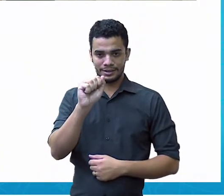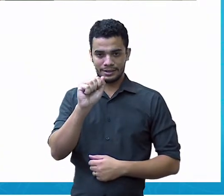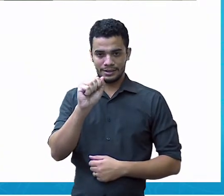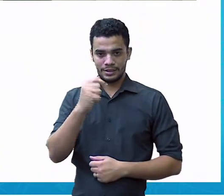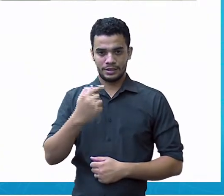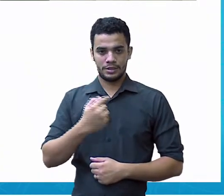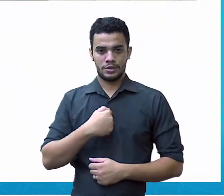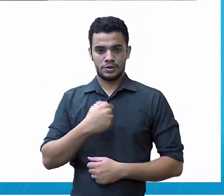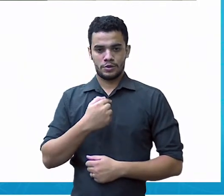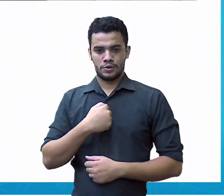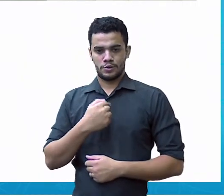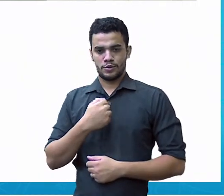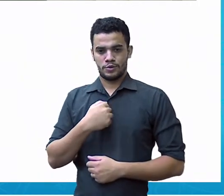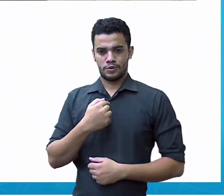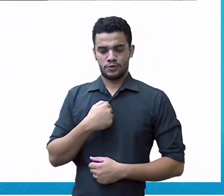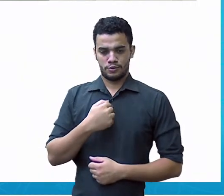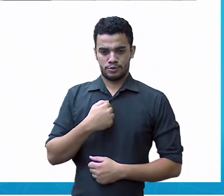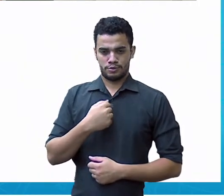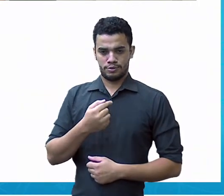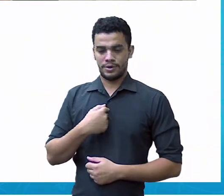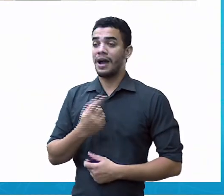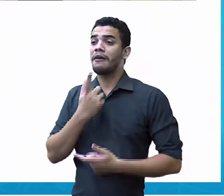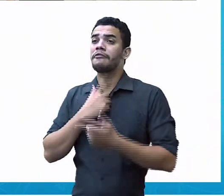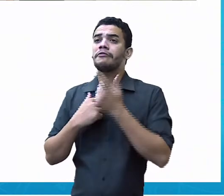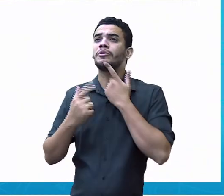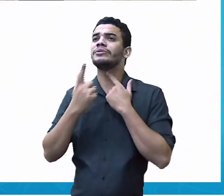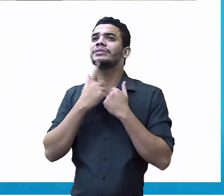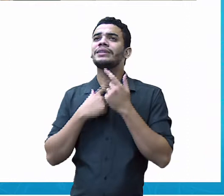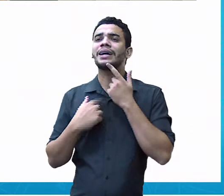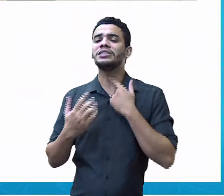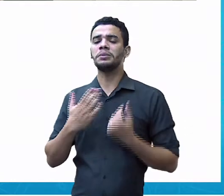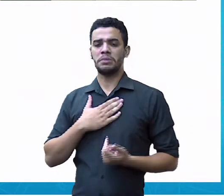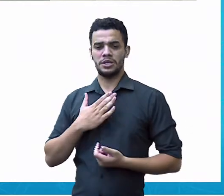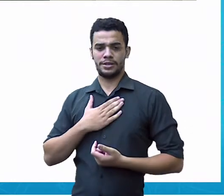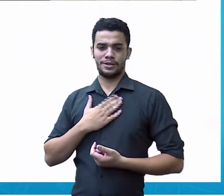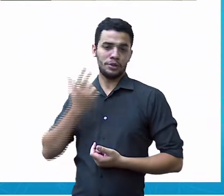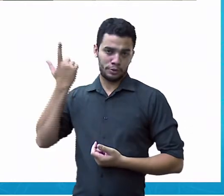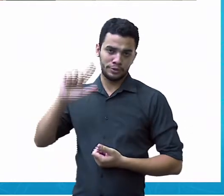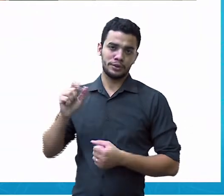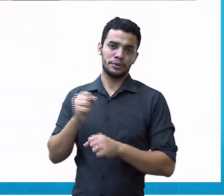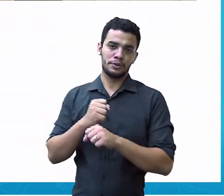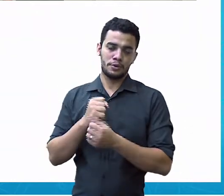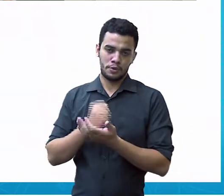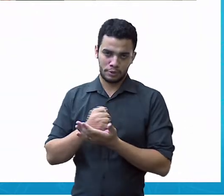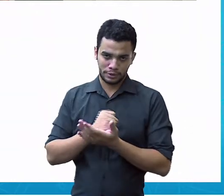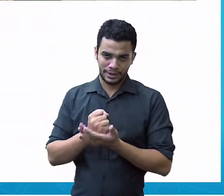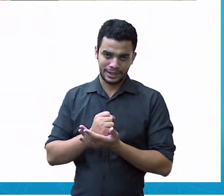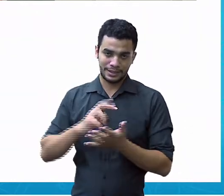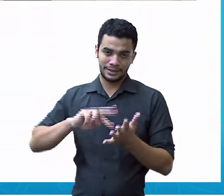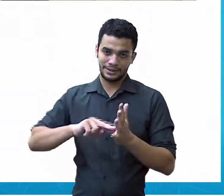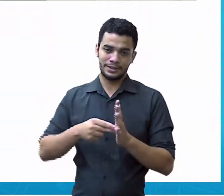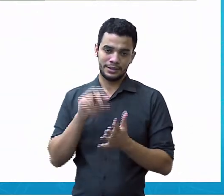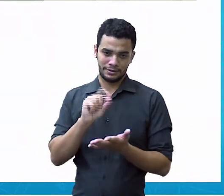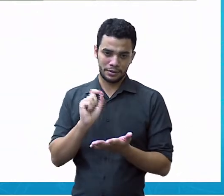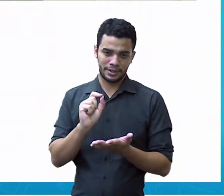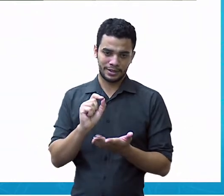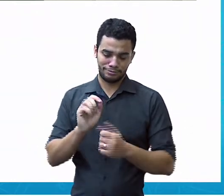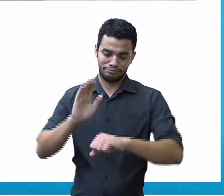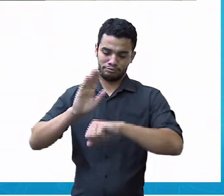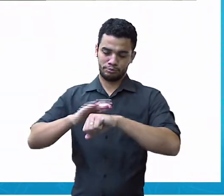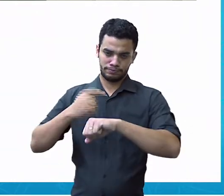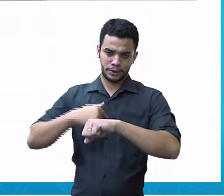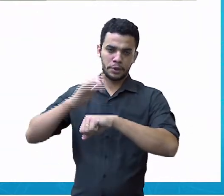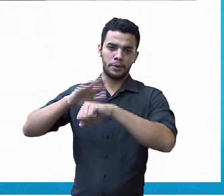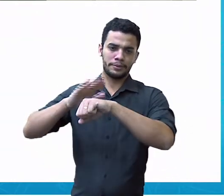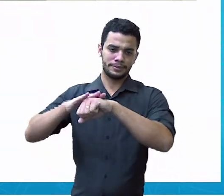acontecer. Por exemplo, vamos dar um exemplo do coração. Ele está aqui batendo, né? Ele bate o tempo todo.